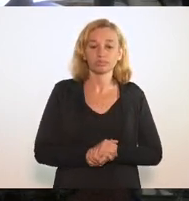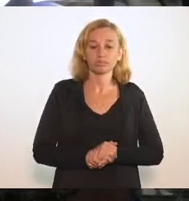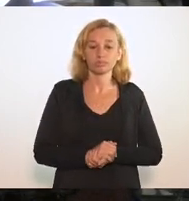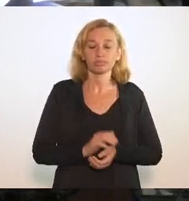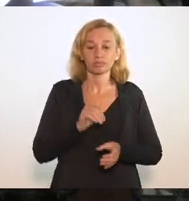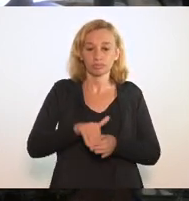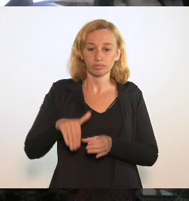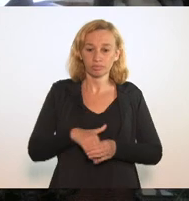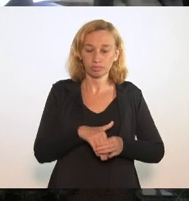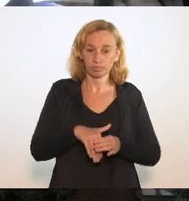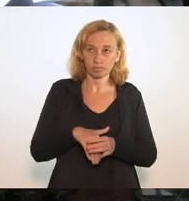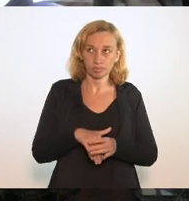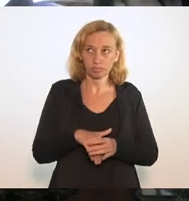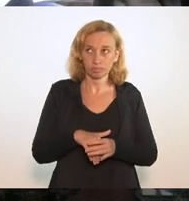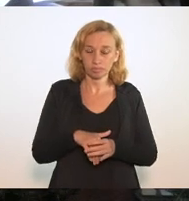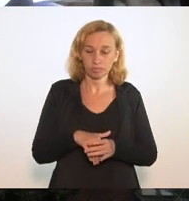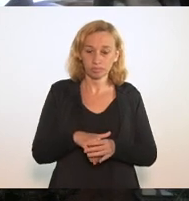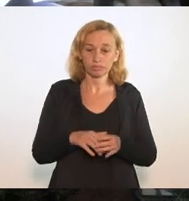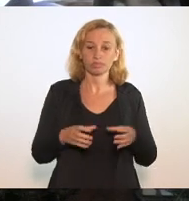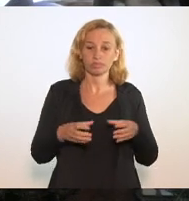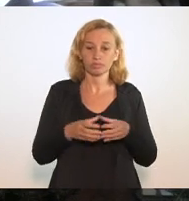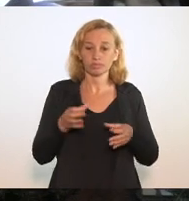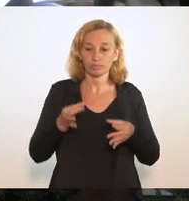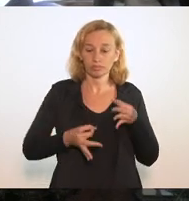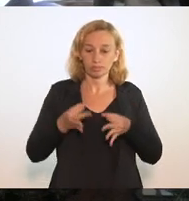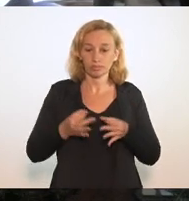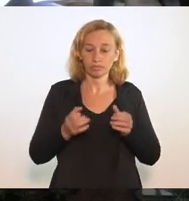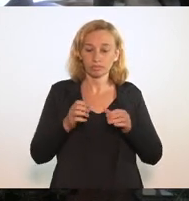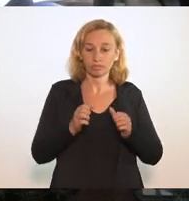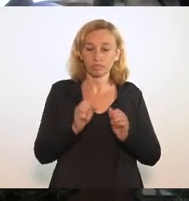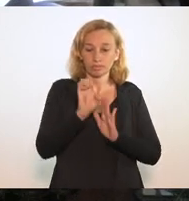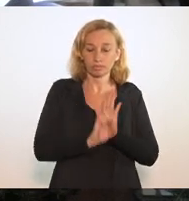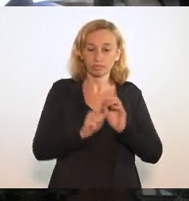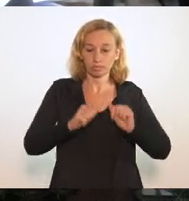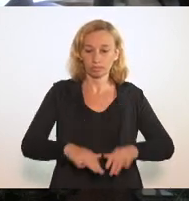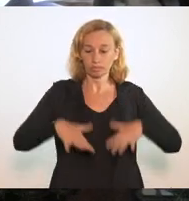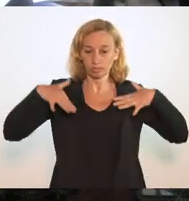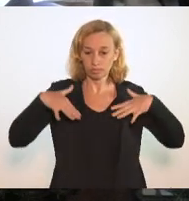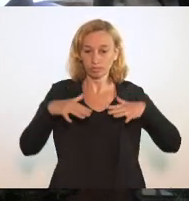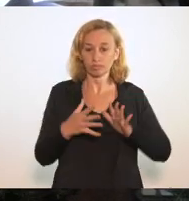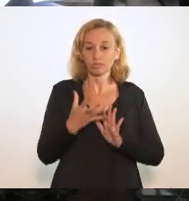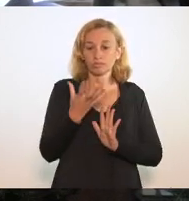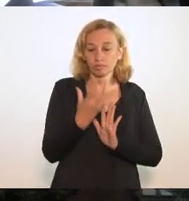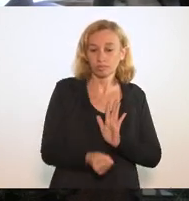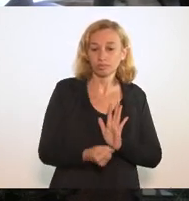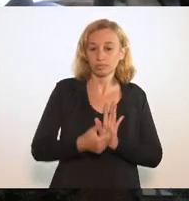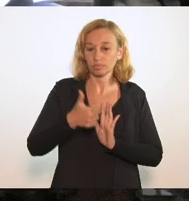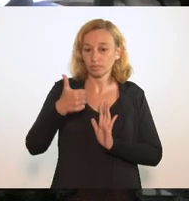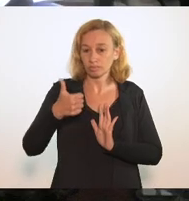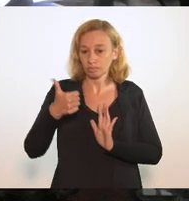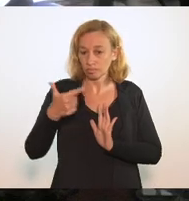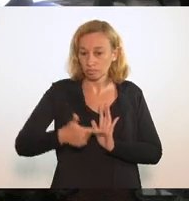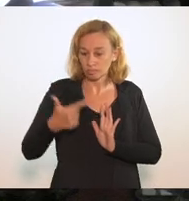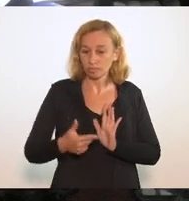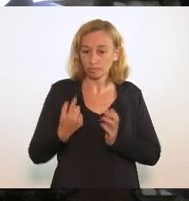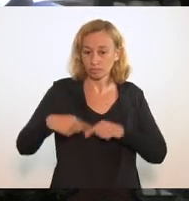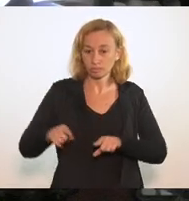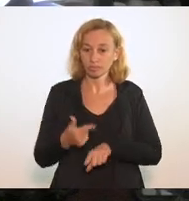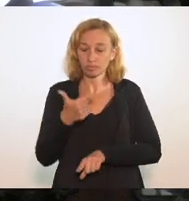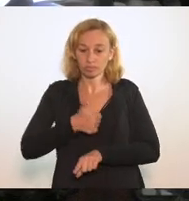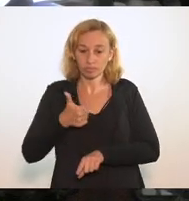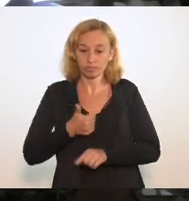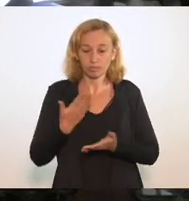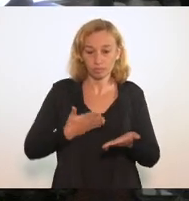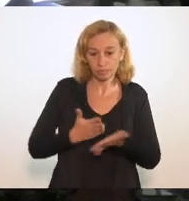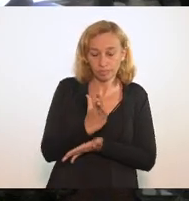Em votação, parecer da Comissão de Constituição e Justiça, as emendas de plenário. Favorável a 2 e contrário número 1. Senhores que aprovam, permaneçam como estão, aprovado.